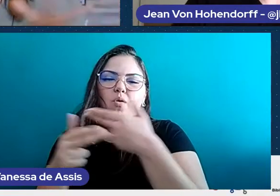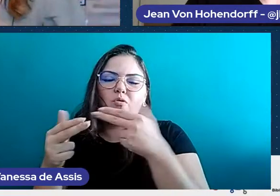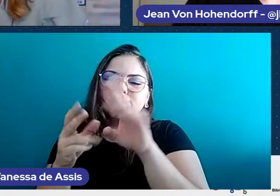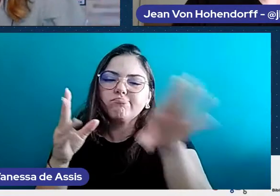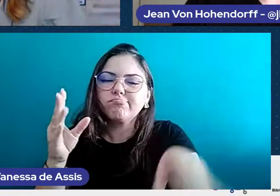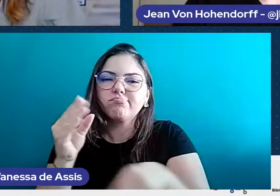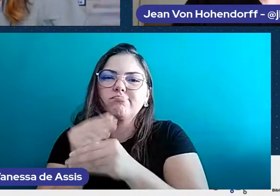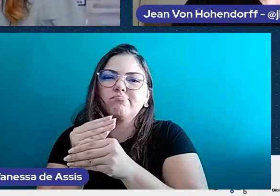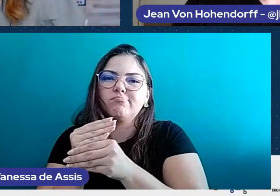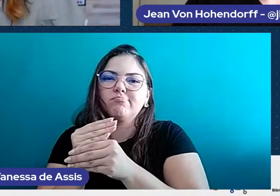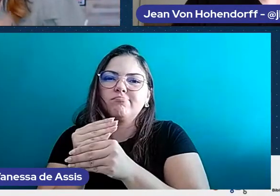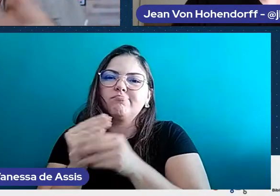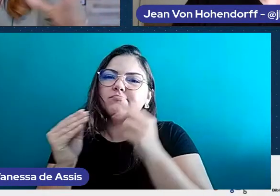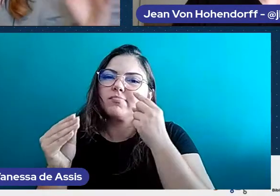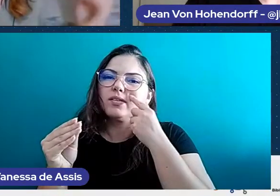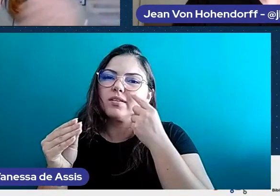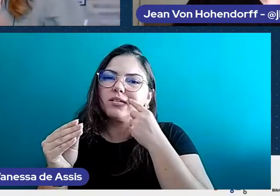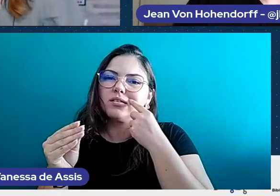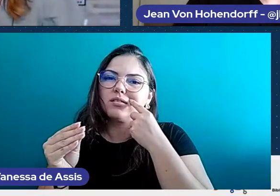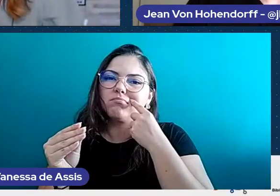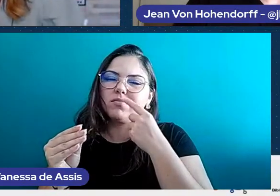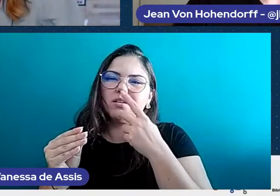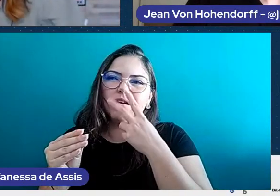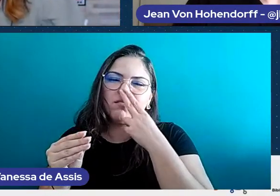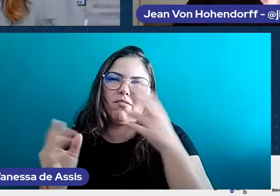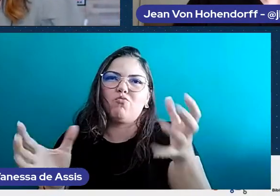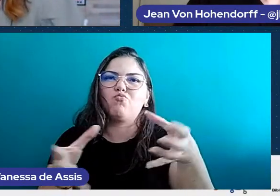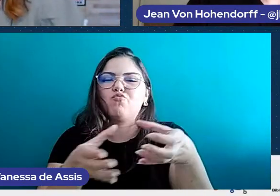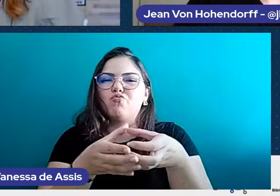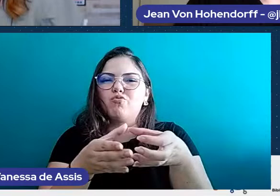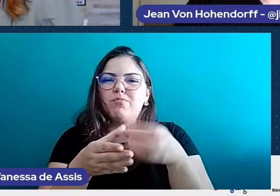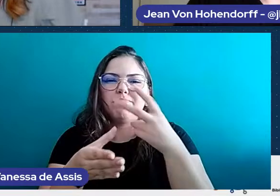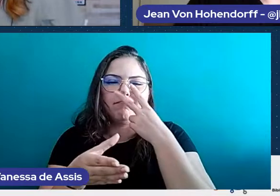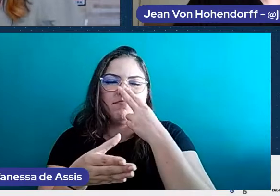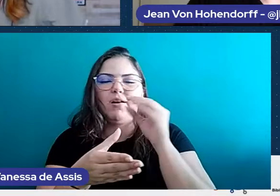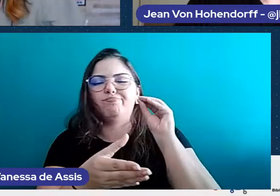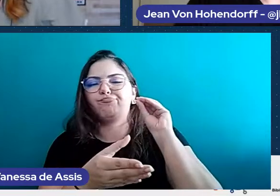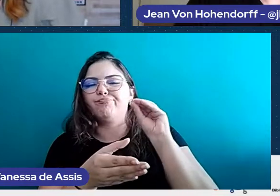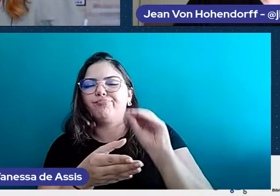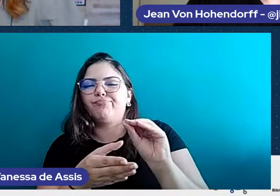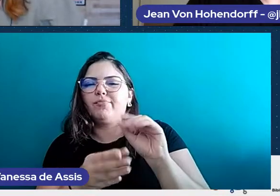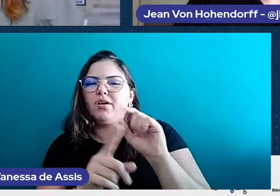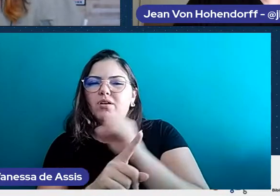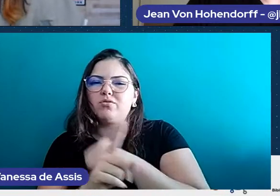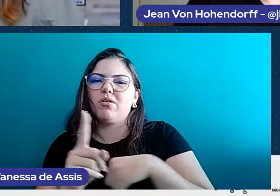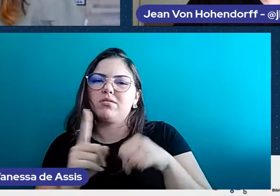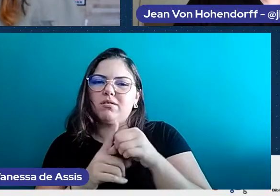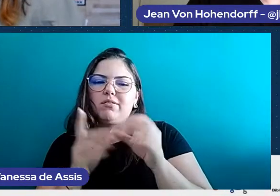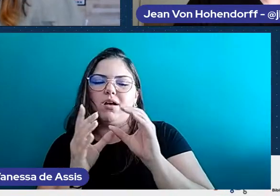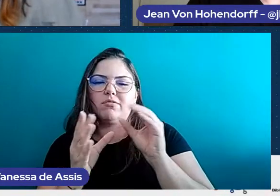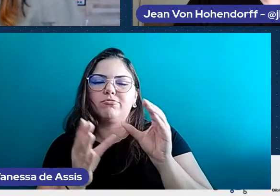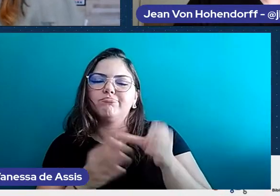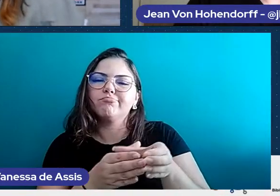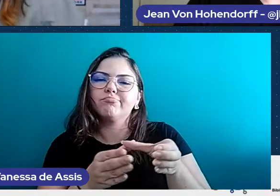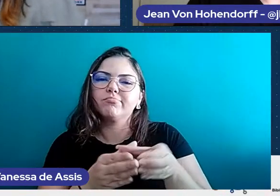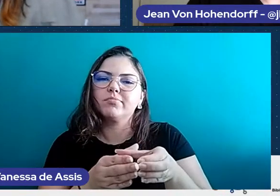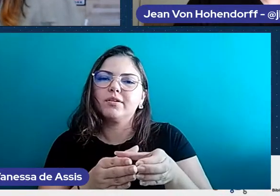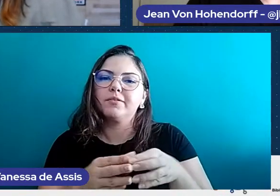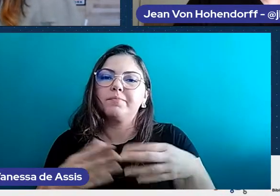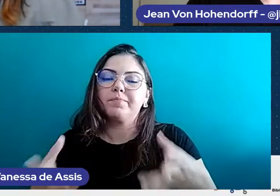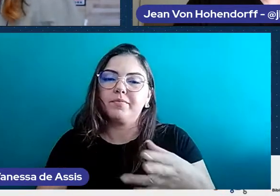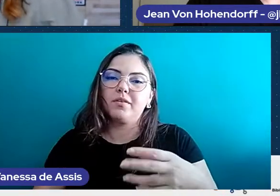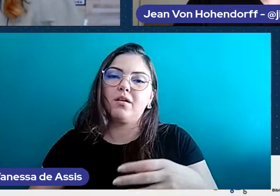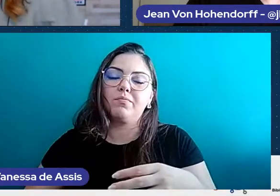de minoritários, né? De marginalizados, digamos assim, por alguns setores da sociedade. As pessoas